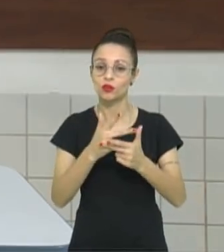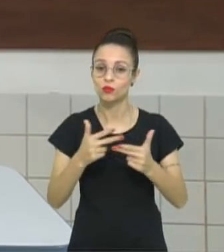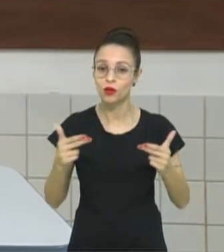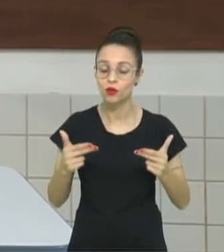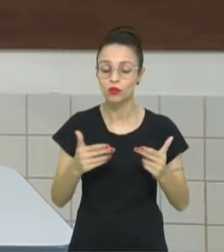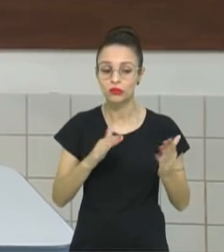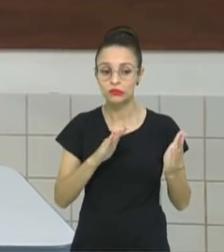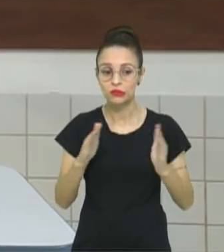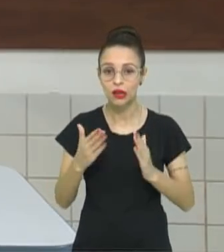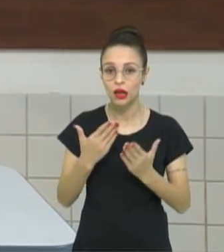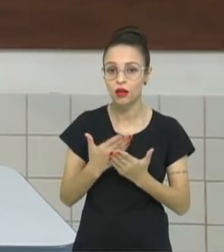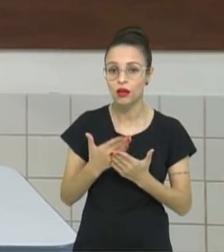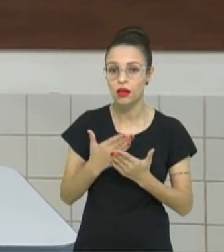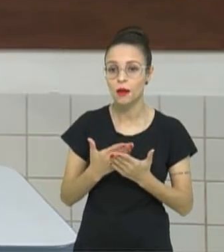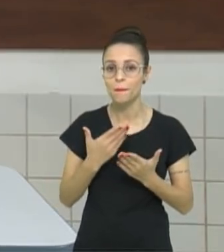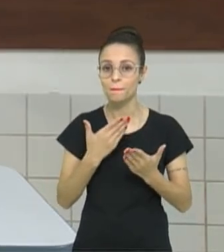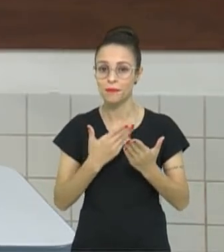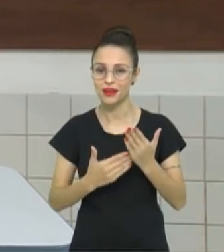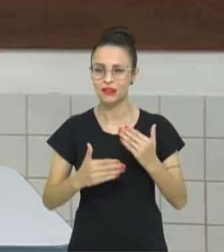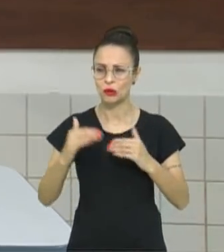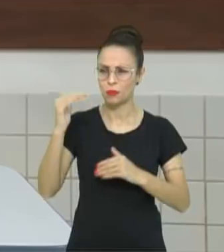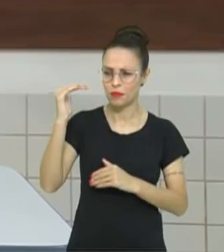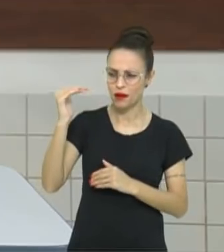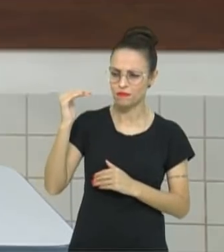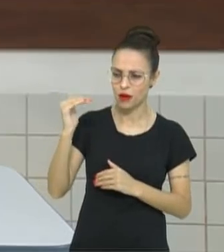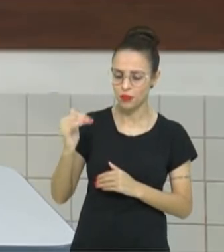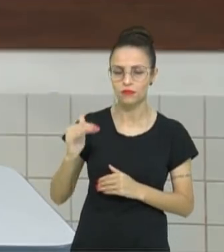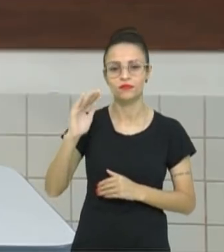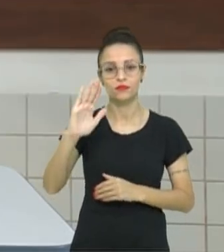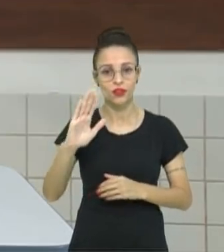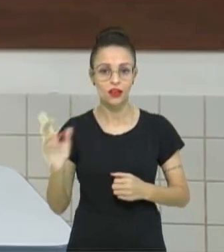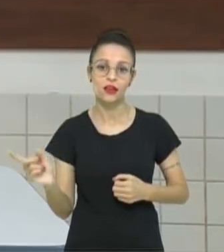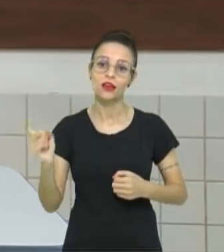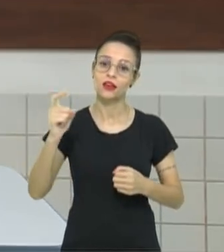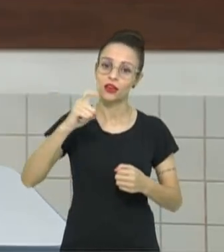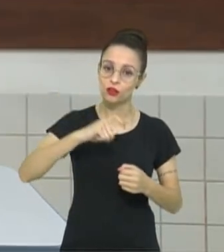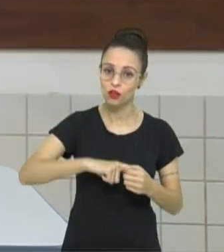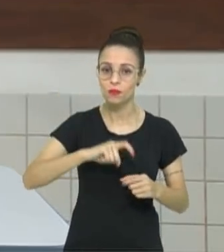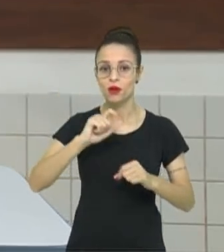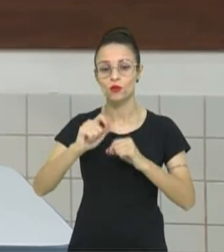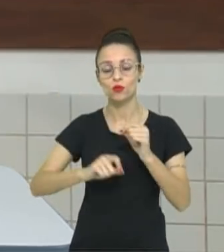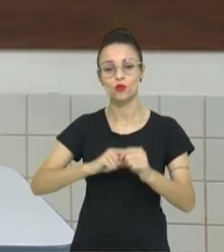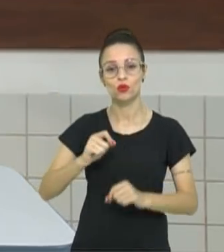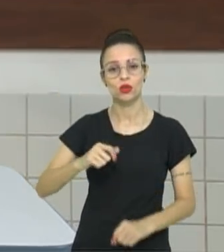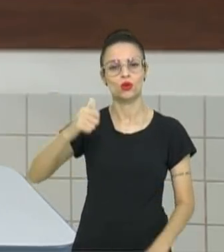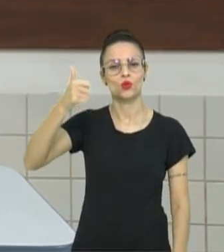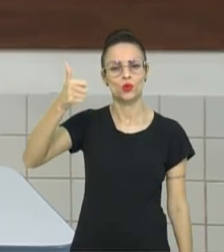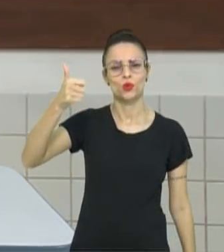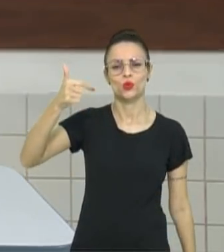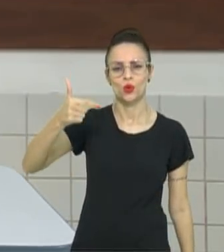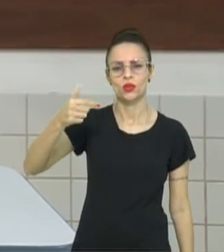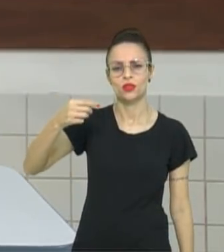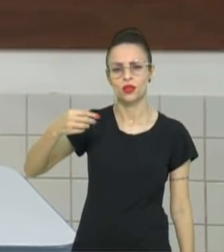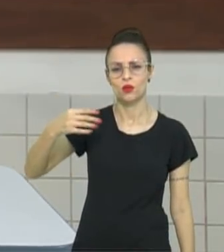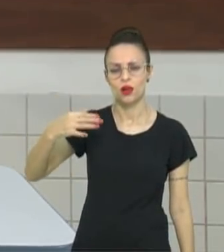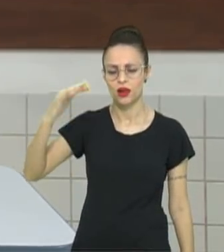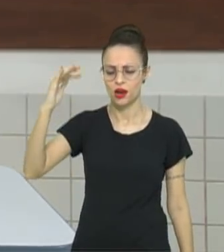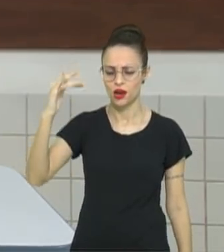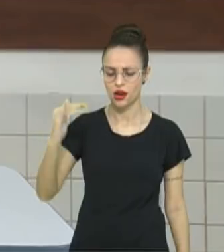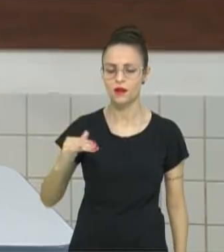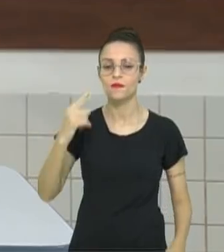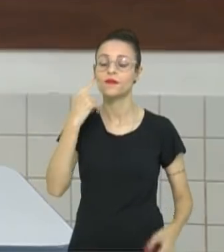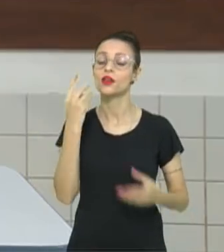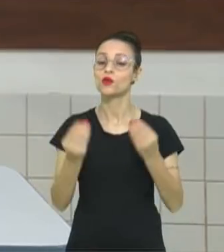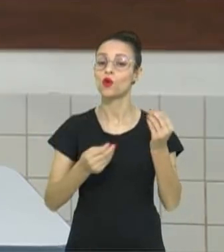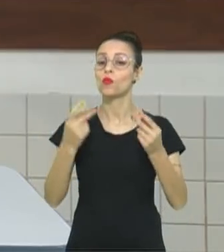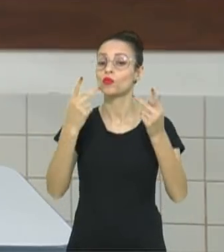durante a aula e perdeu algum passo, nós vamos retomar lá desde o passo número 1 para ver como é que ficou a